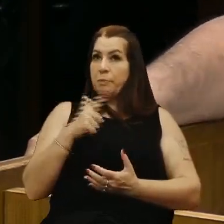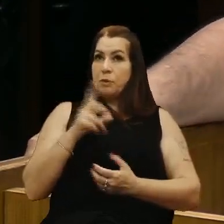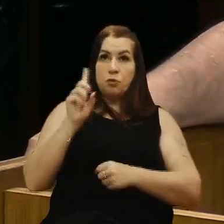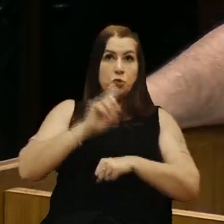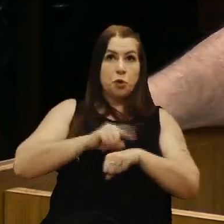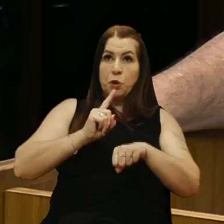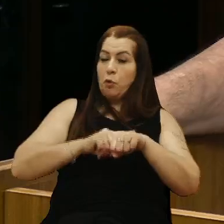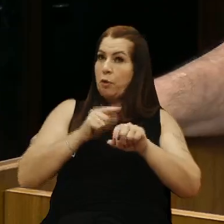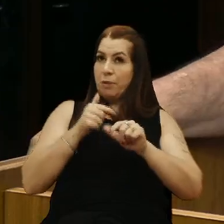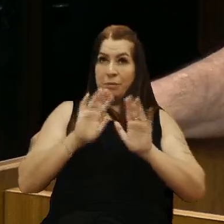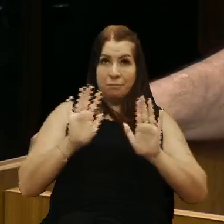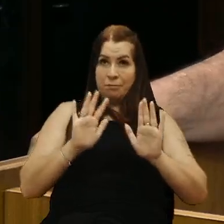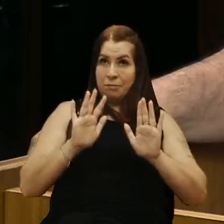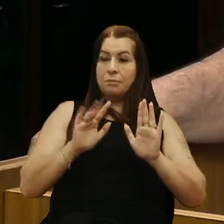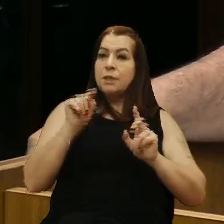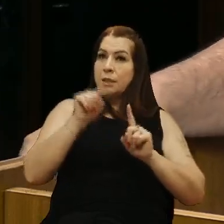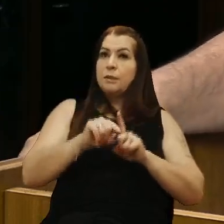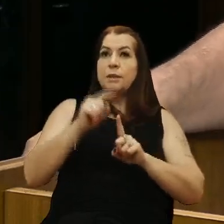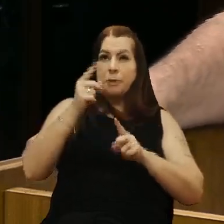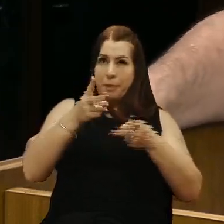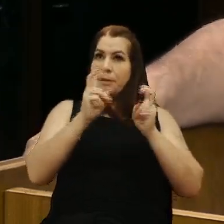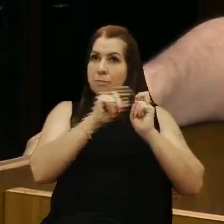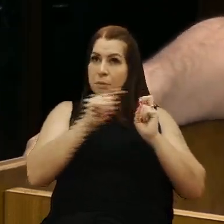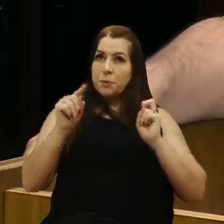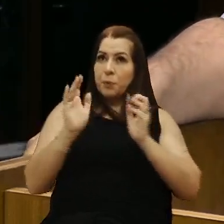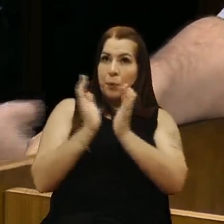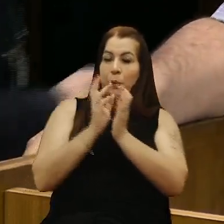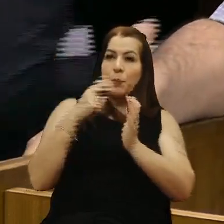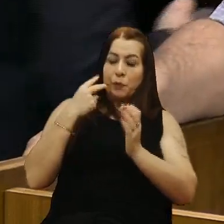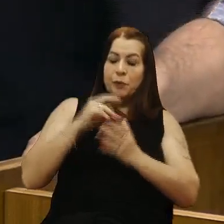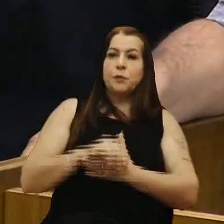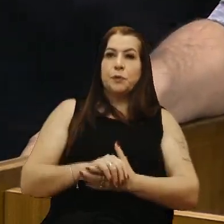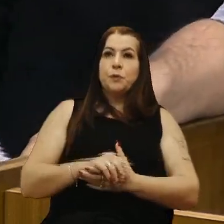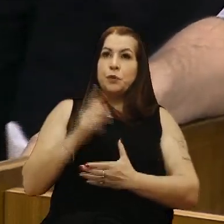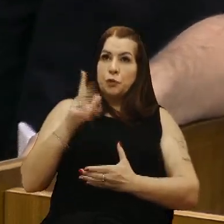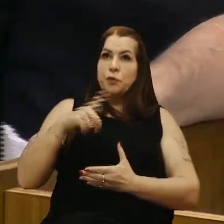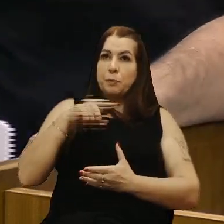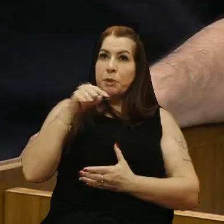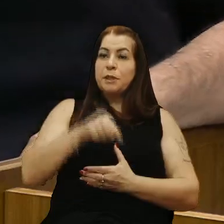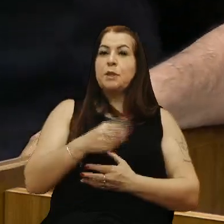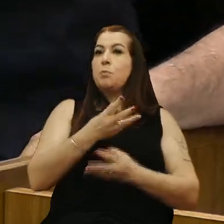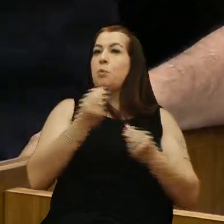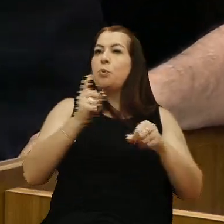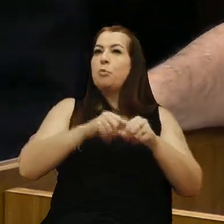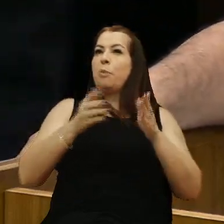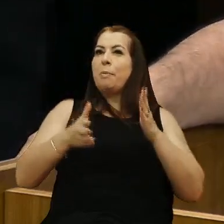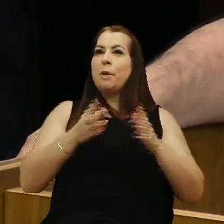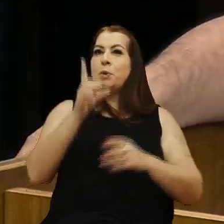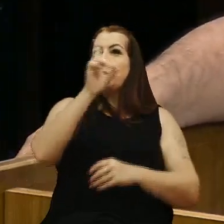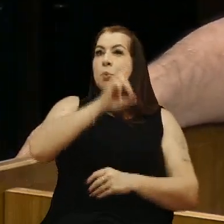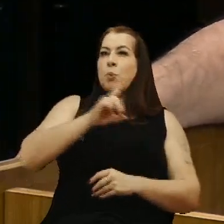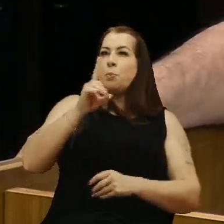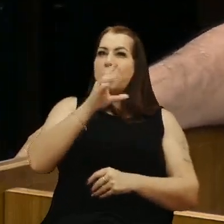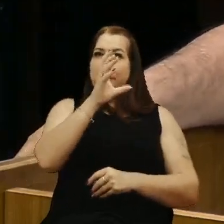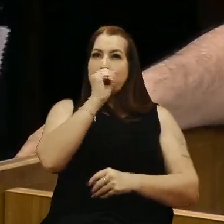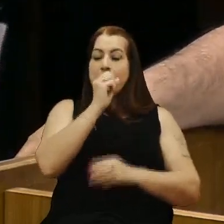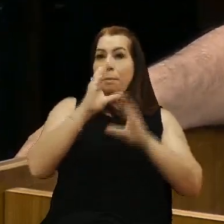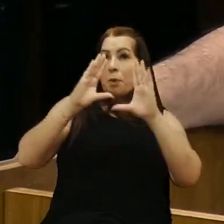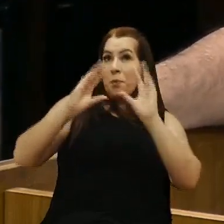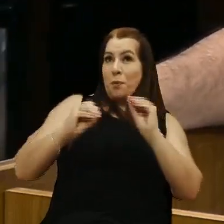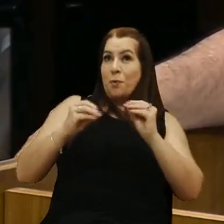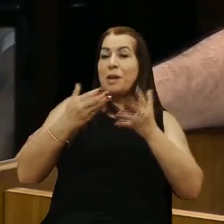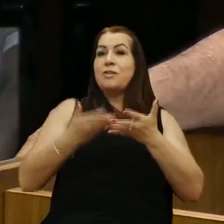hora para trabalhar. E, aliás, eu percebo isso dos colegas vereadores. Nós já tivemos aqui em muitos momentos, domingo, sábado, à noite,